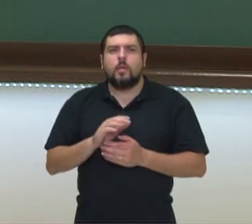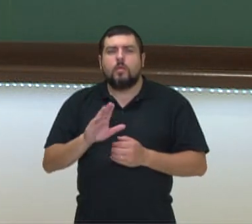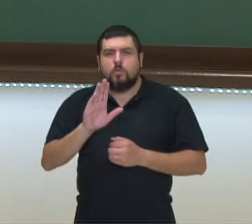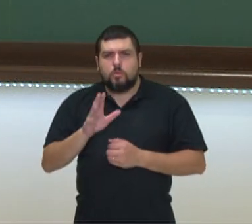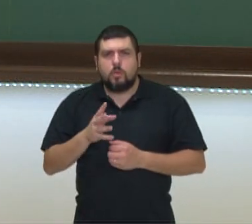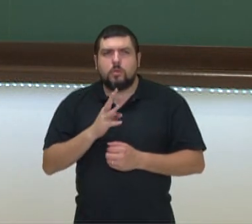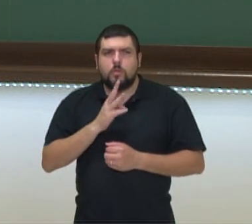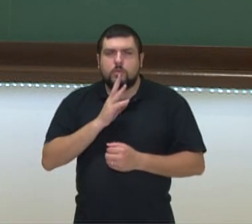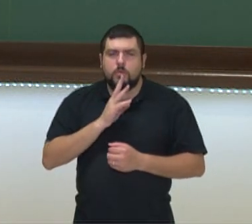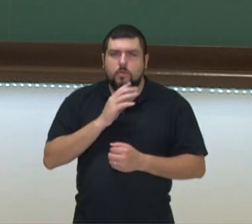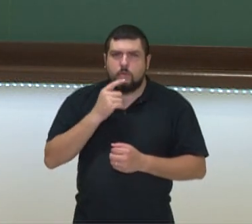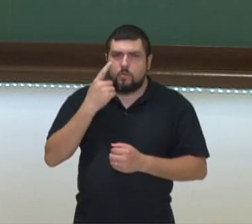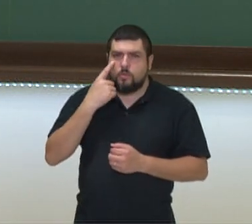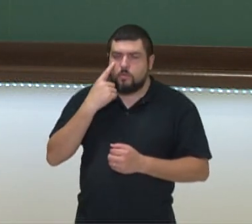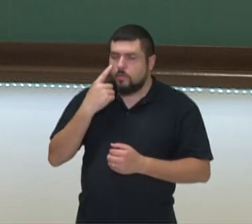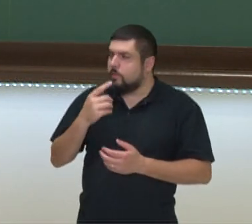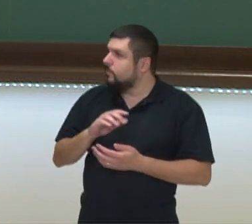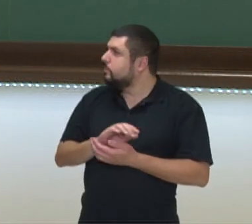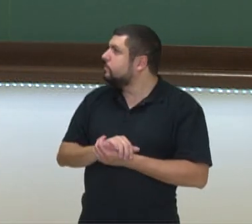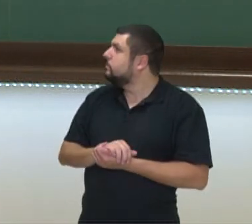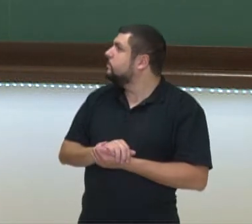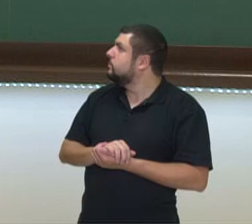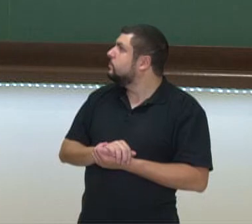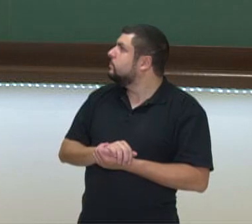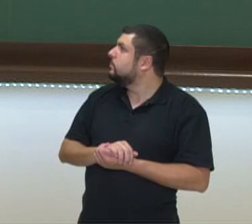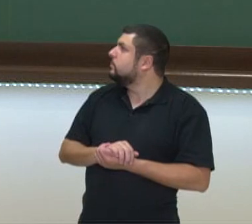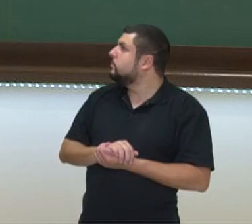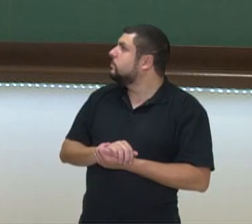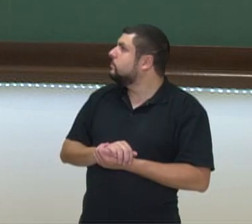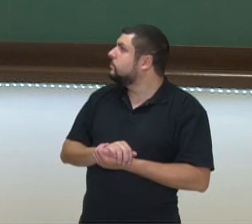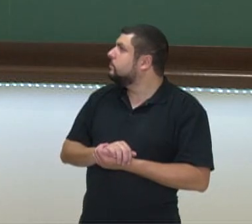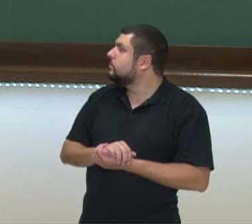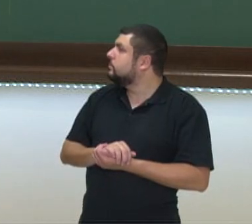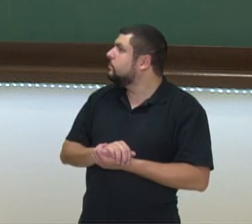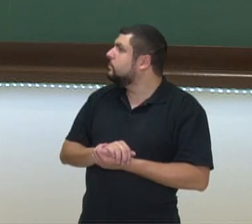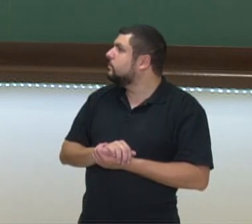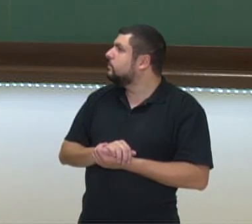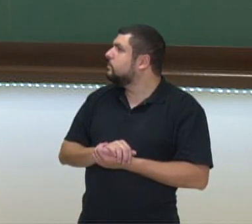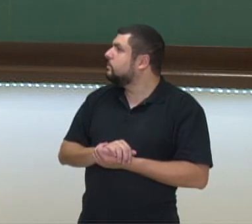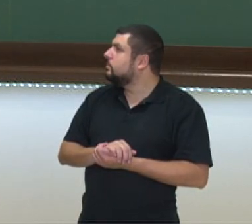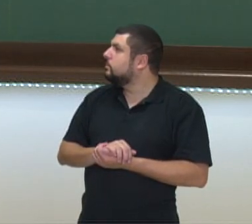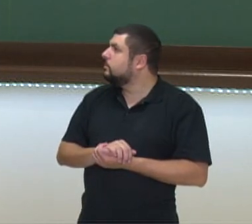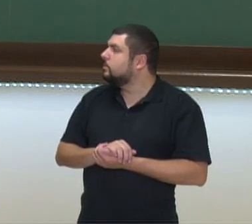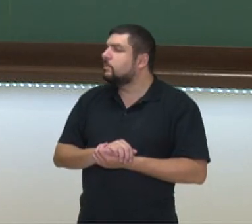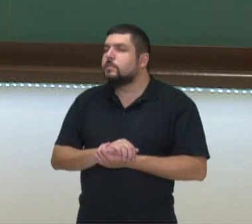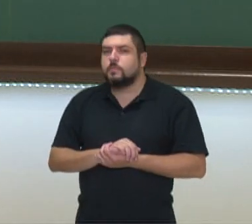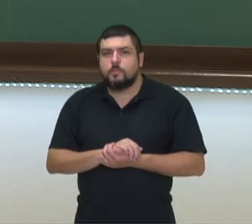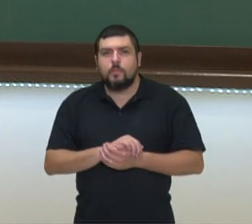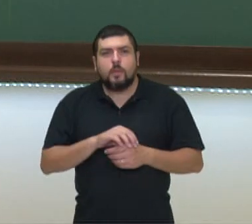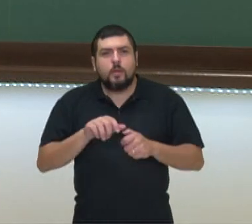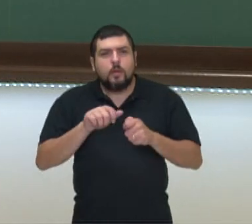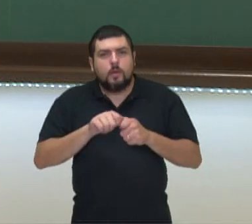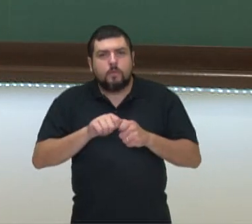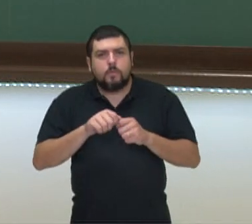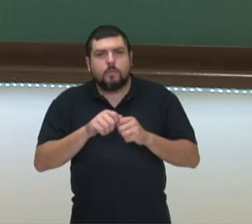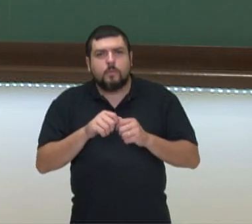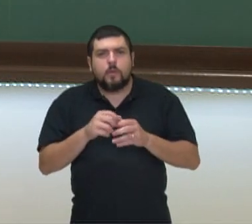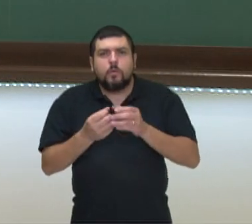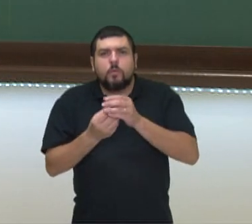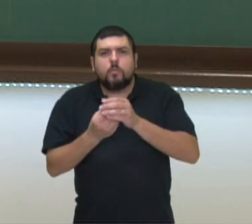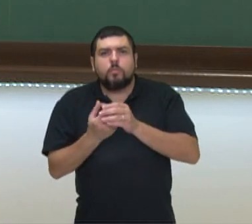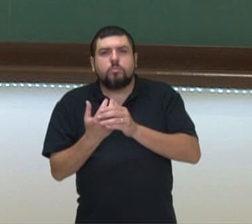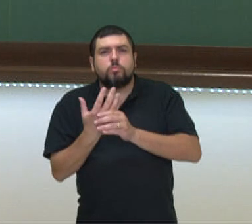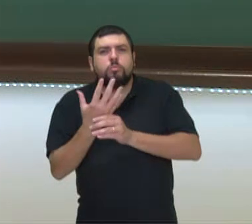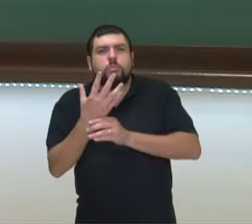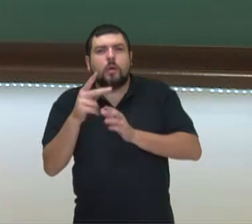tabaco, trago aqui, né, a planta do tabaco, né, para que fosse produzido esse fumo. Então os indígenas já consumiam,